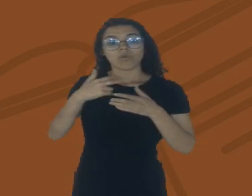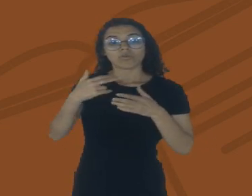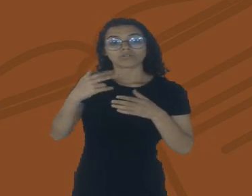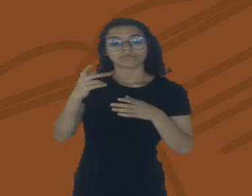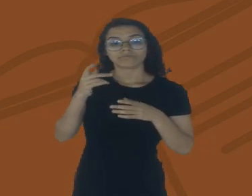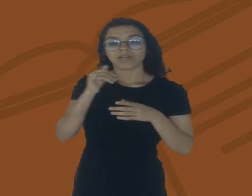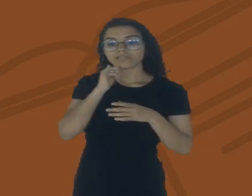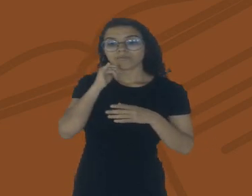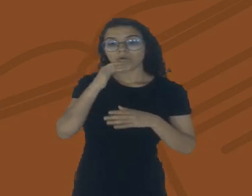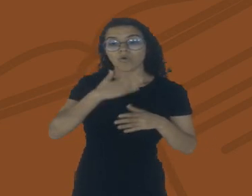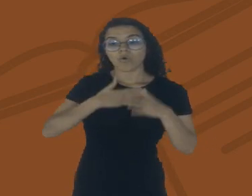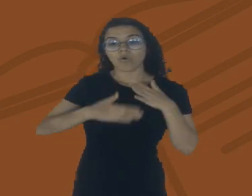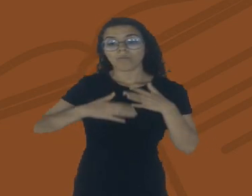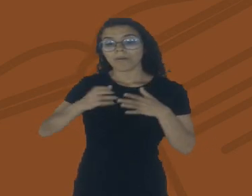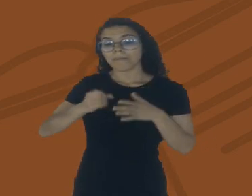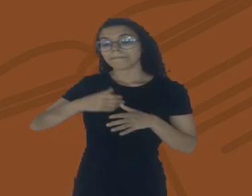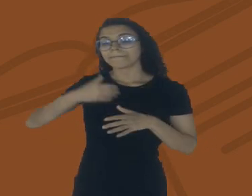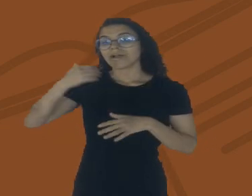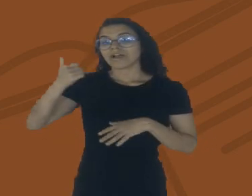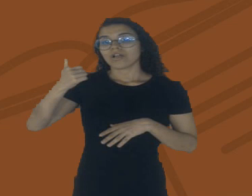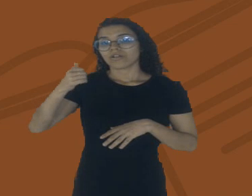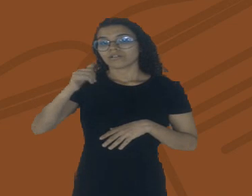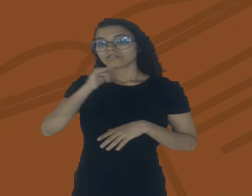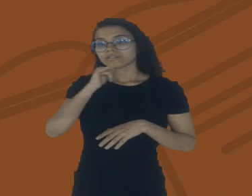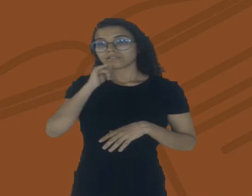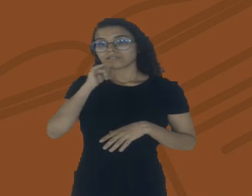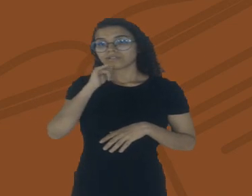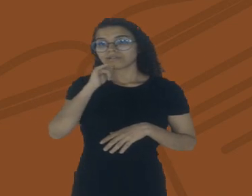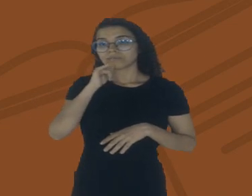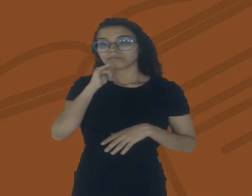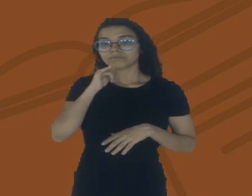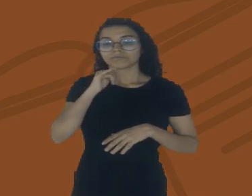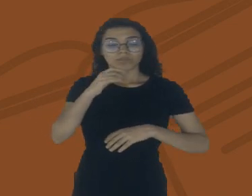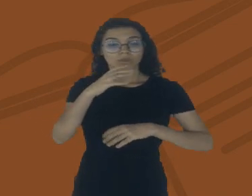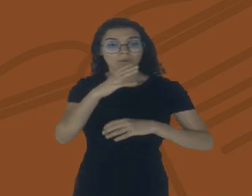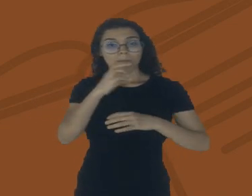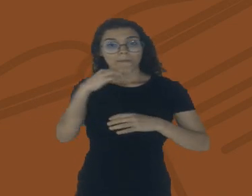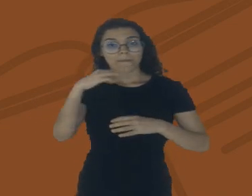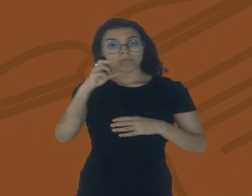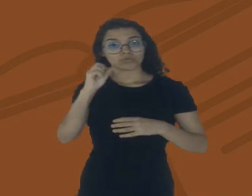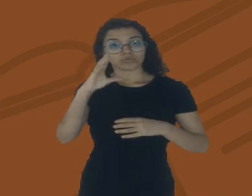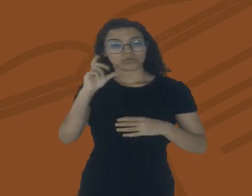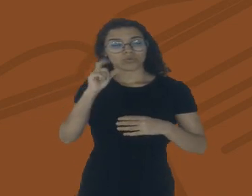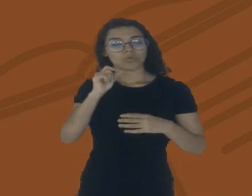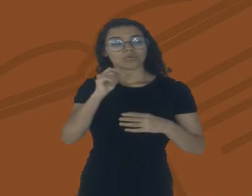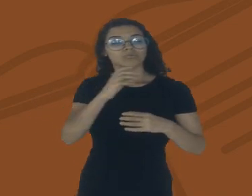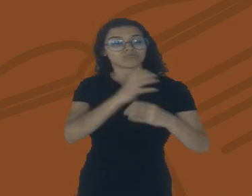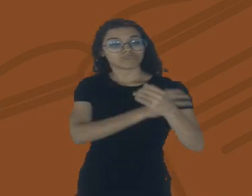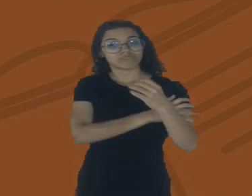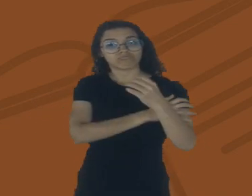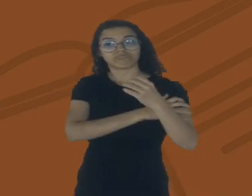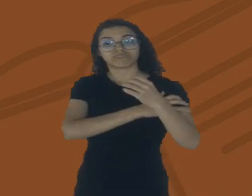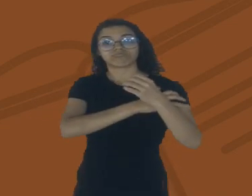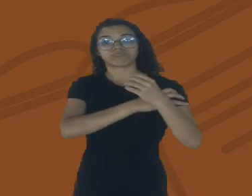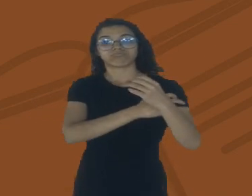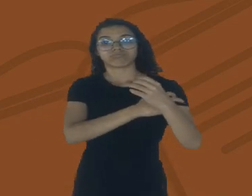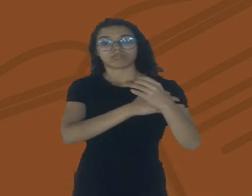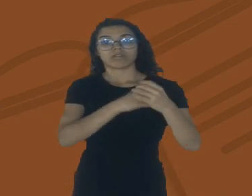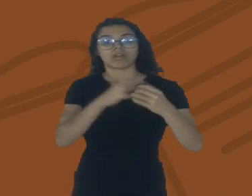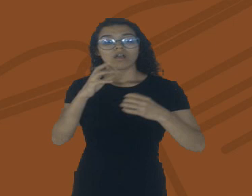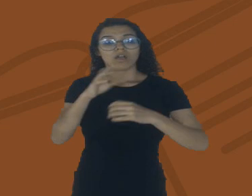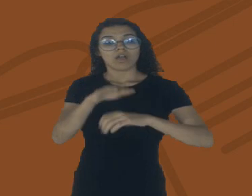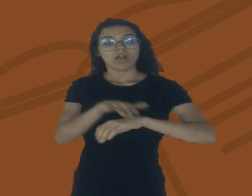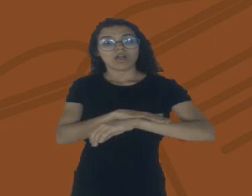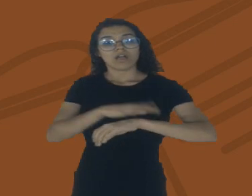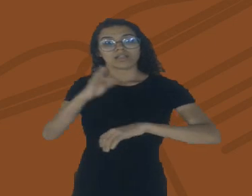o crescimento muscular e a síntese de proteínas. Então vejam como dormir é tão importante, né? É nesse momento